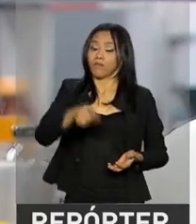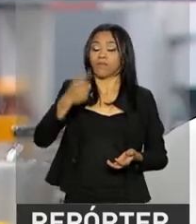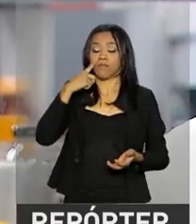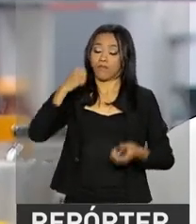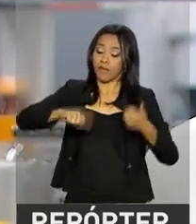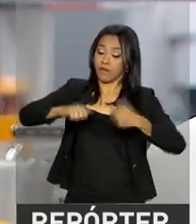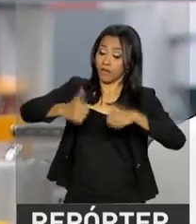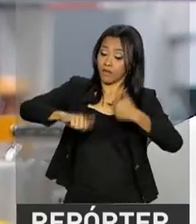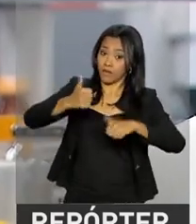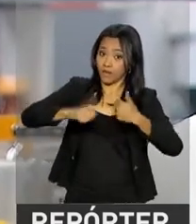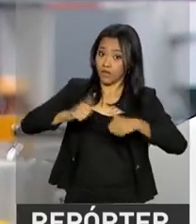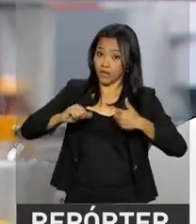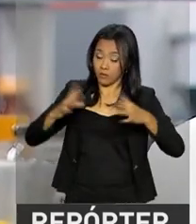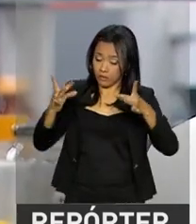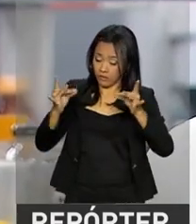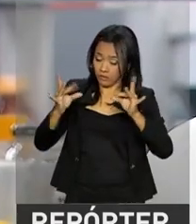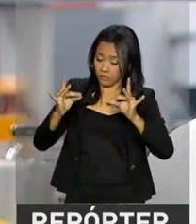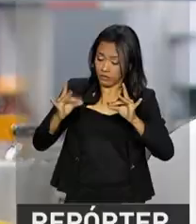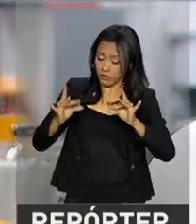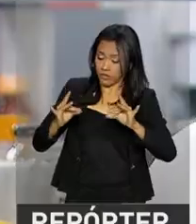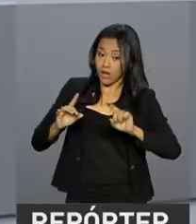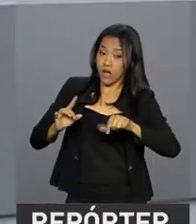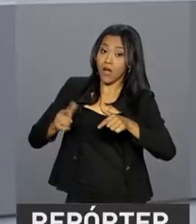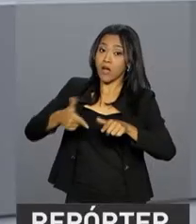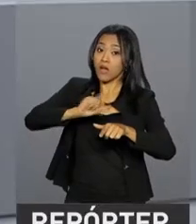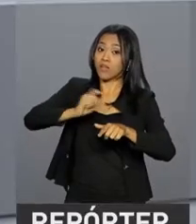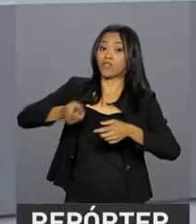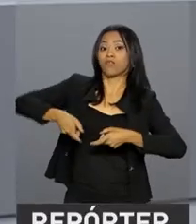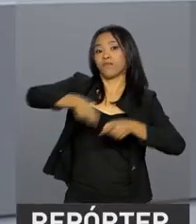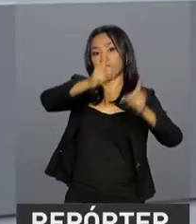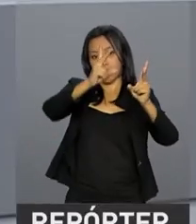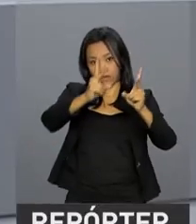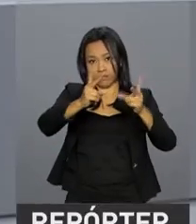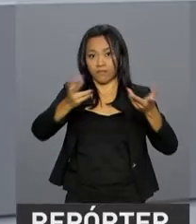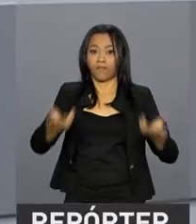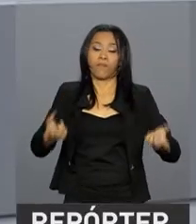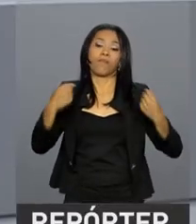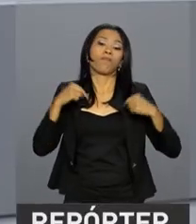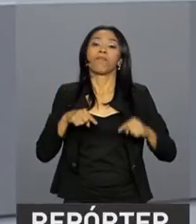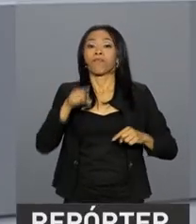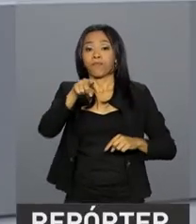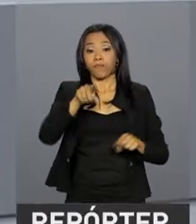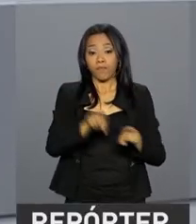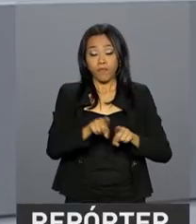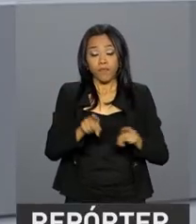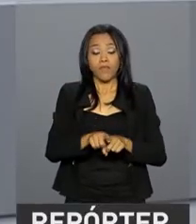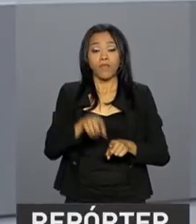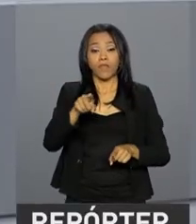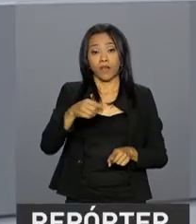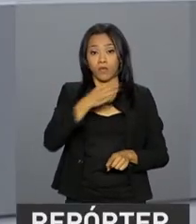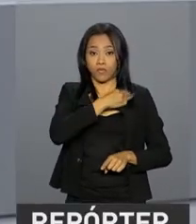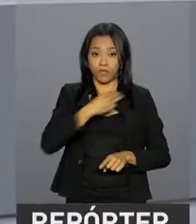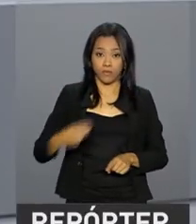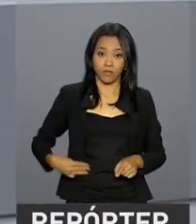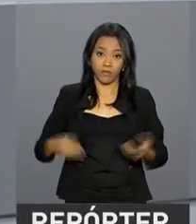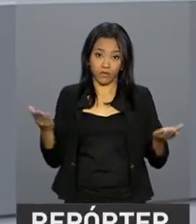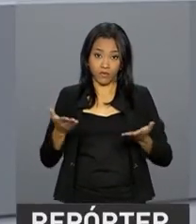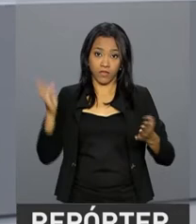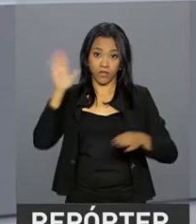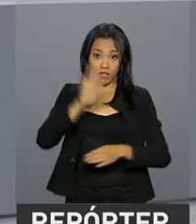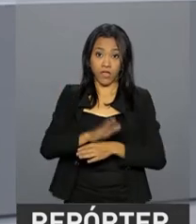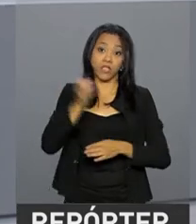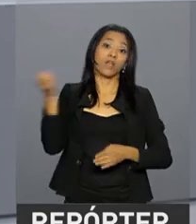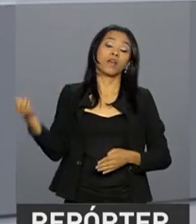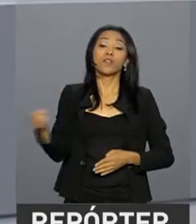muito intensa antes de chegar ao mercado eo ministro da saúde ricardo barros lança hoje à tarde a nova